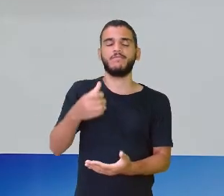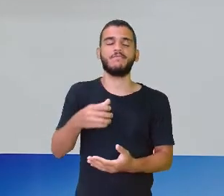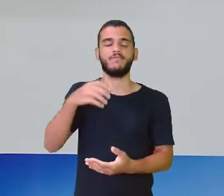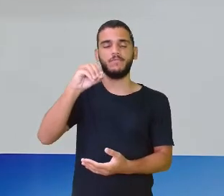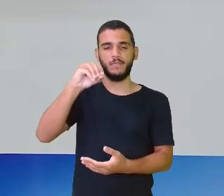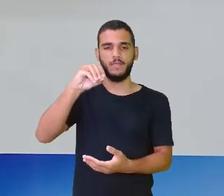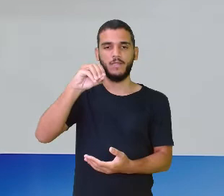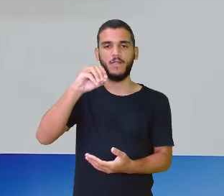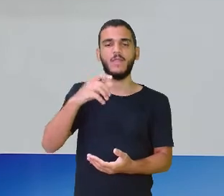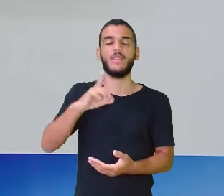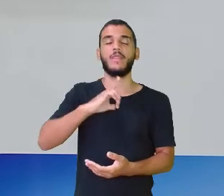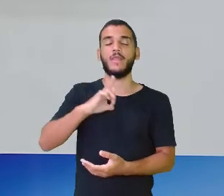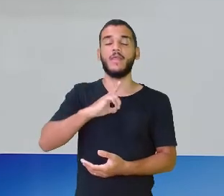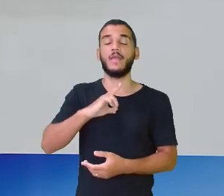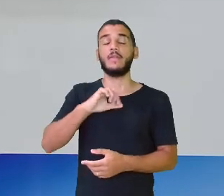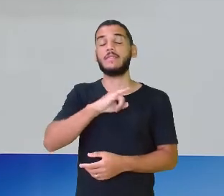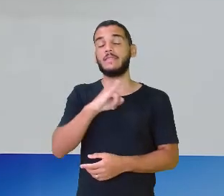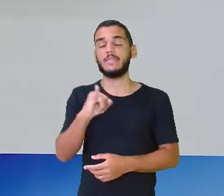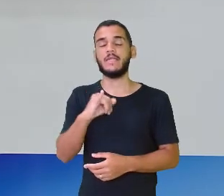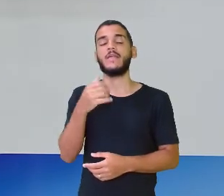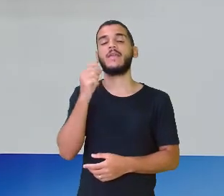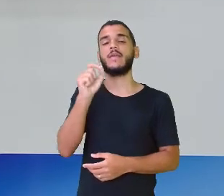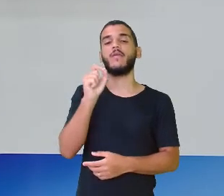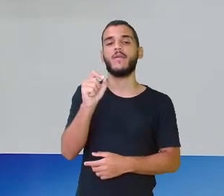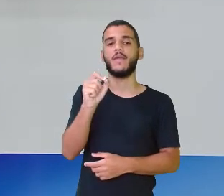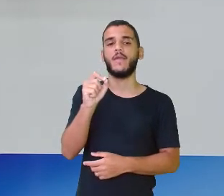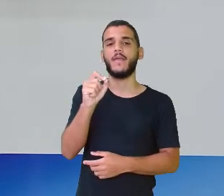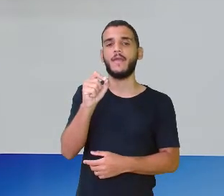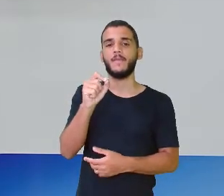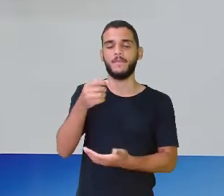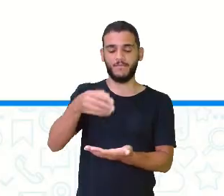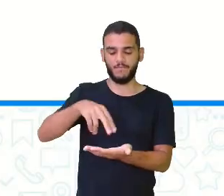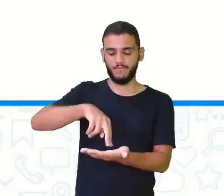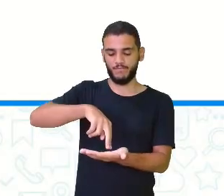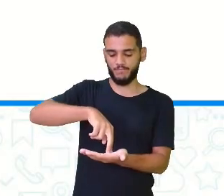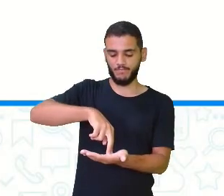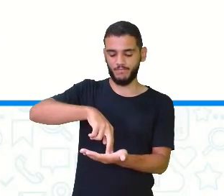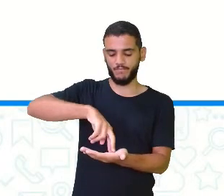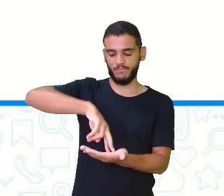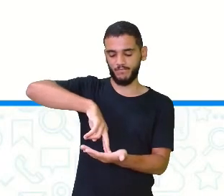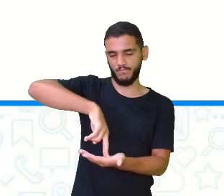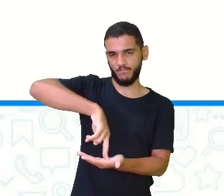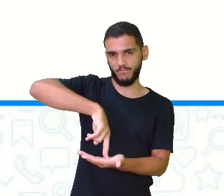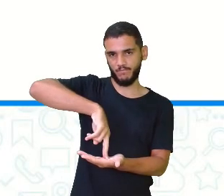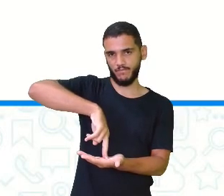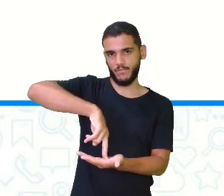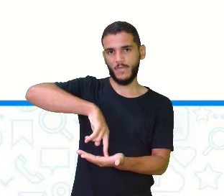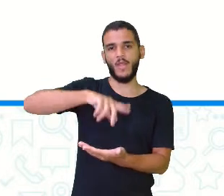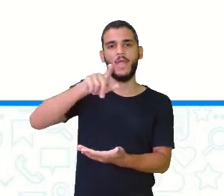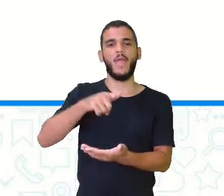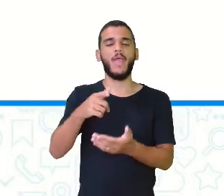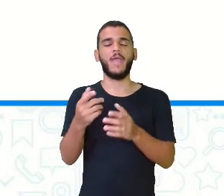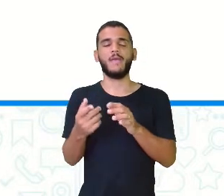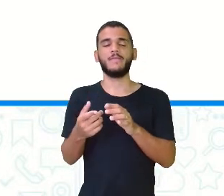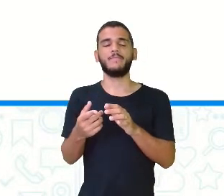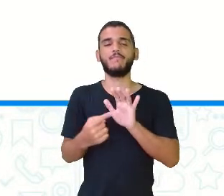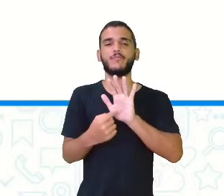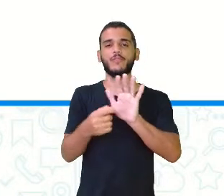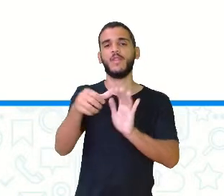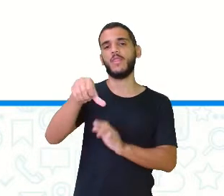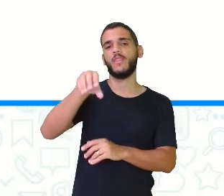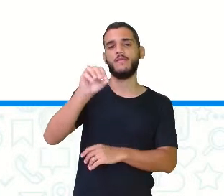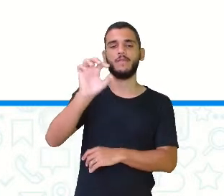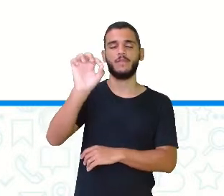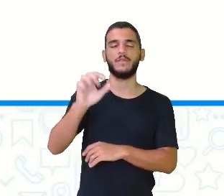sabendo que se eu quisesse dar meia volta, eu teria que estar no sentido contrário. Tranquilo?